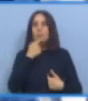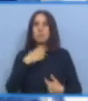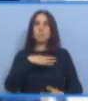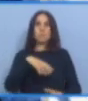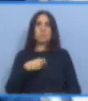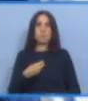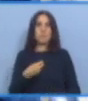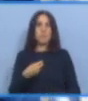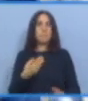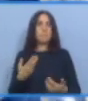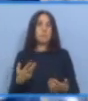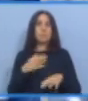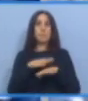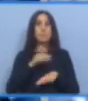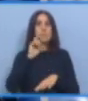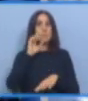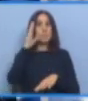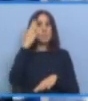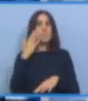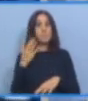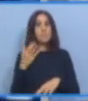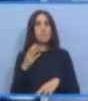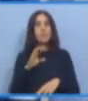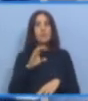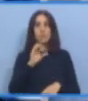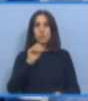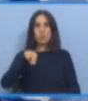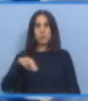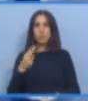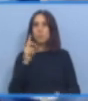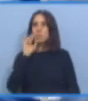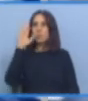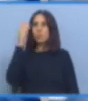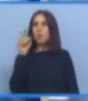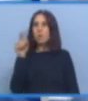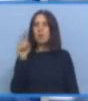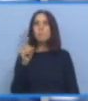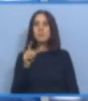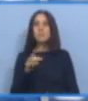mundial. É por isso que é fundamental o papel das Nações Unidas, mas é fundamental também o